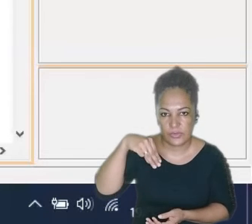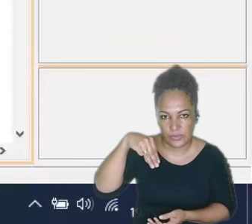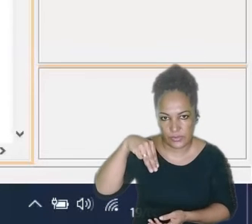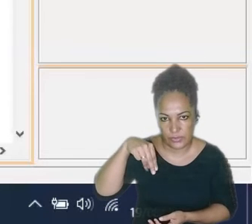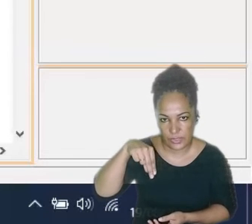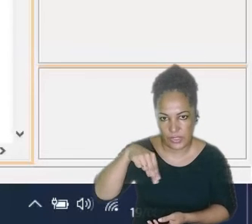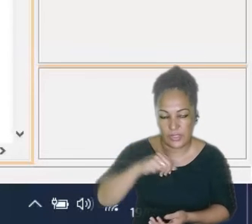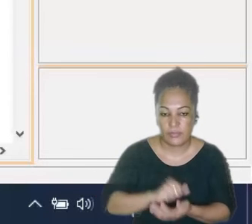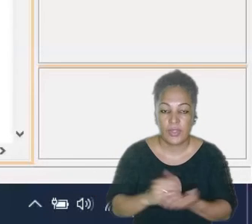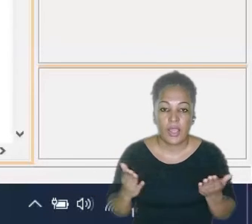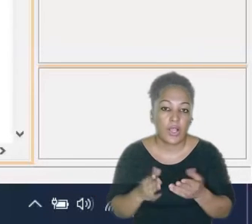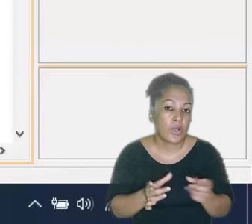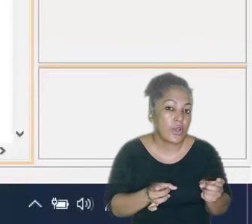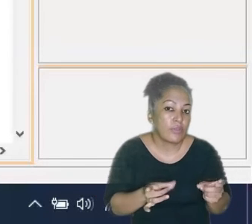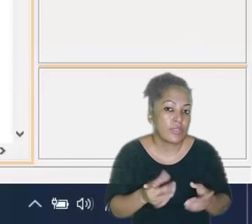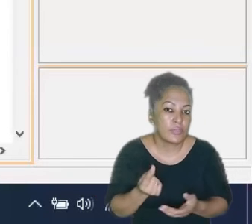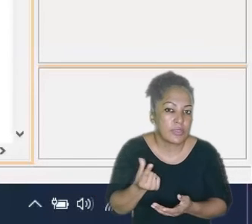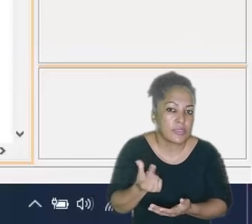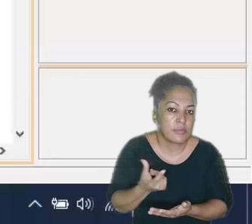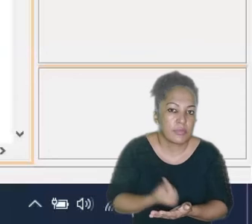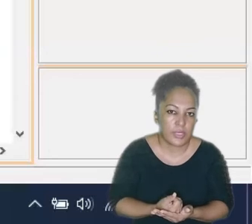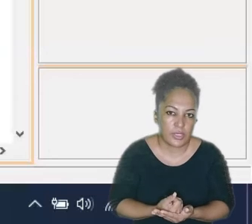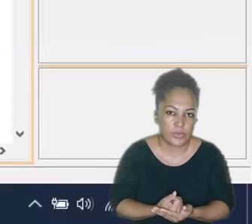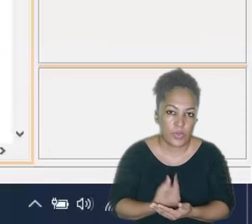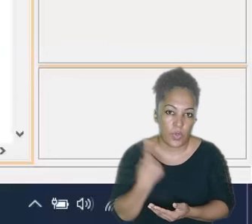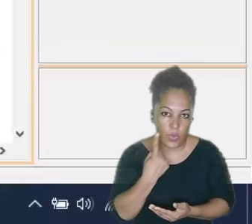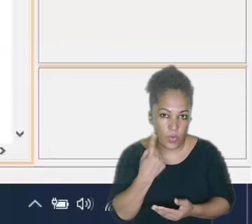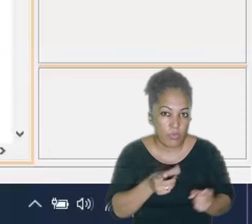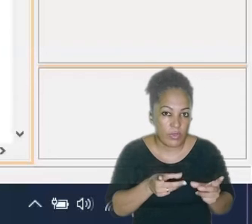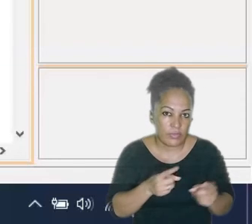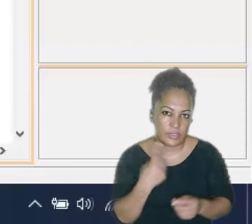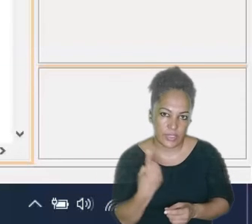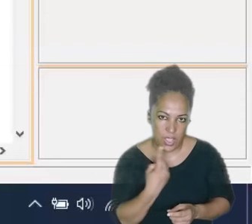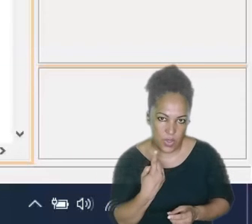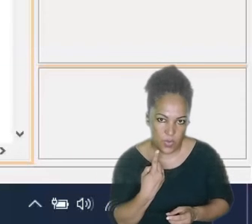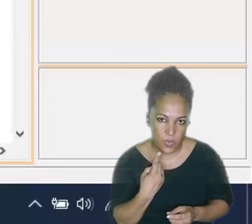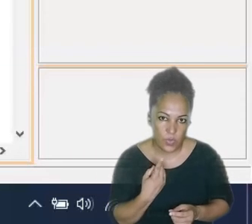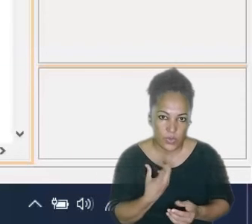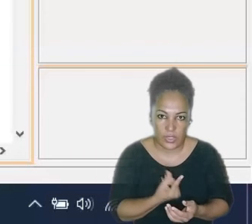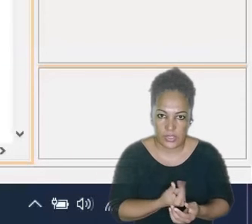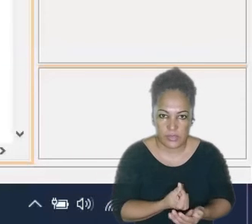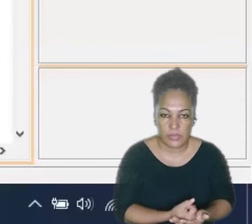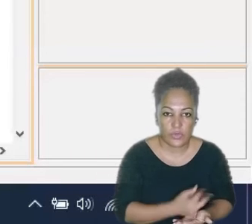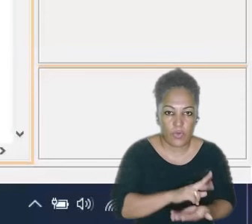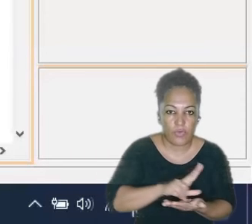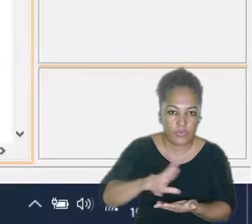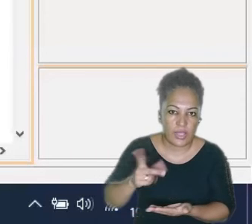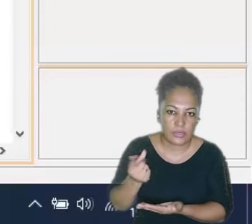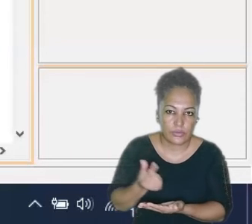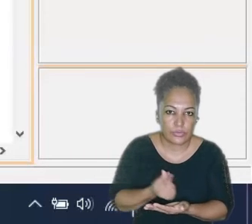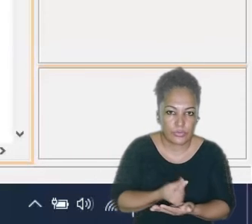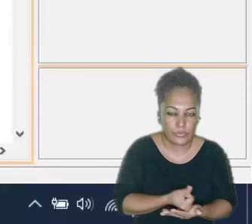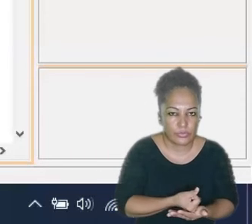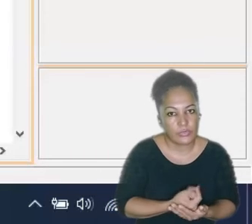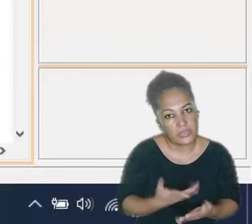para N. Tá? Então, esse N aqui. Agora, venda para recebimento. Uma venda está relacionada a um recebimento só